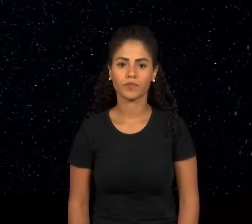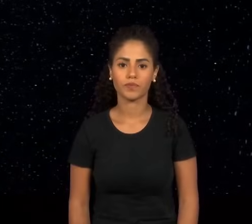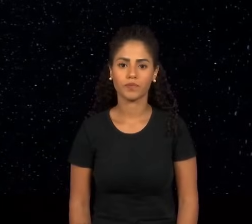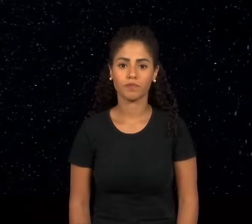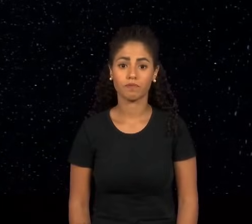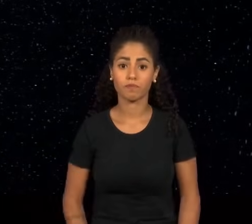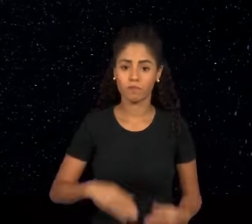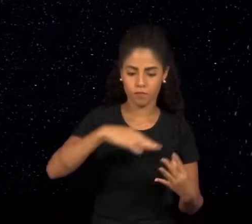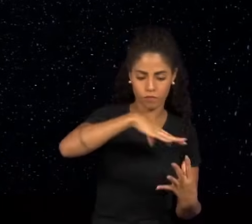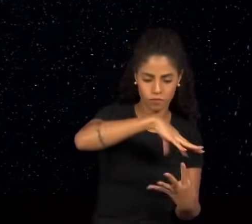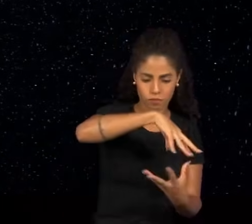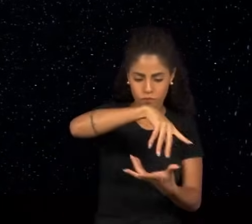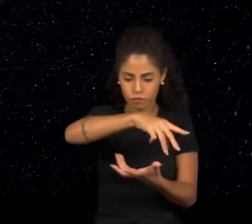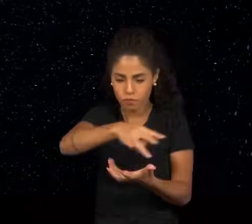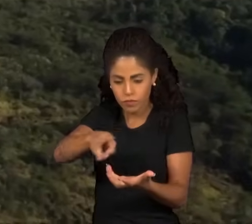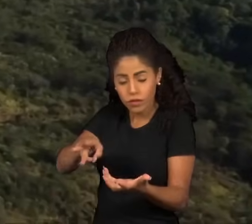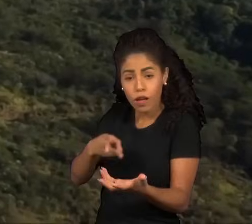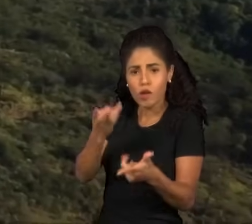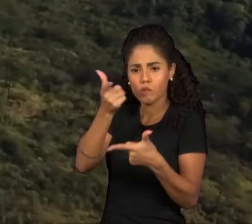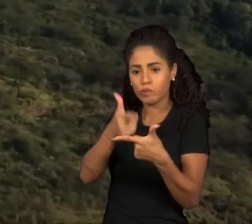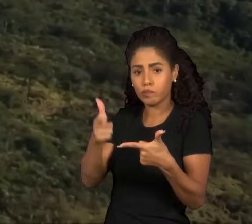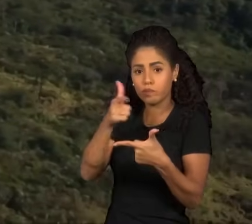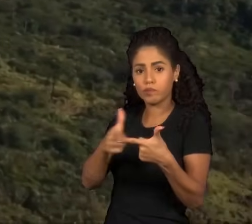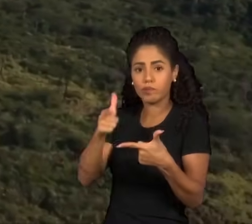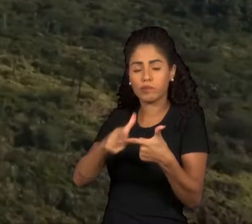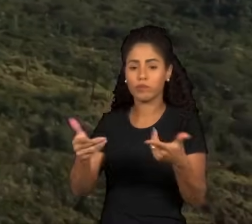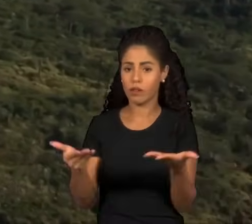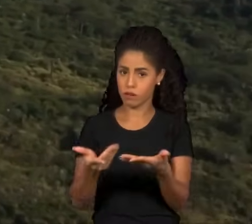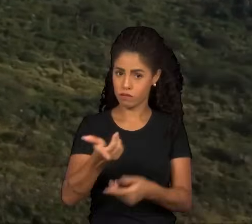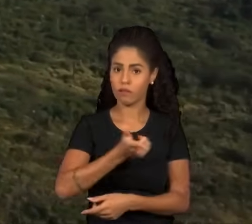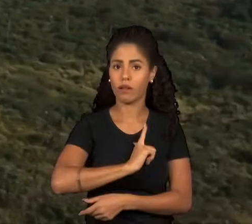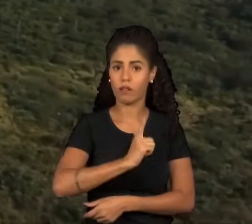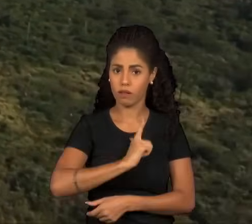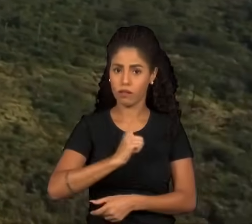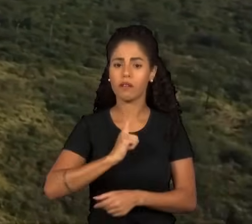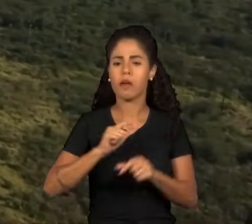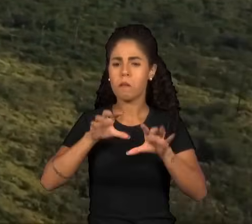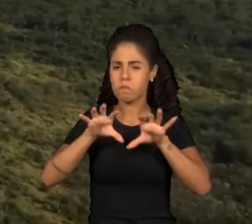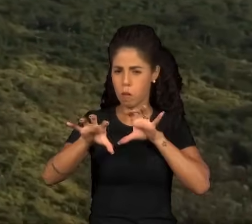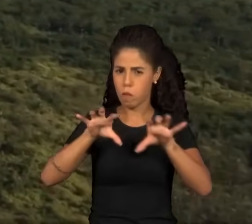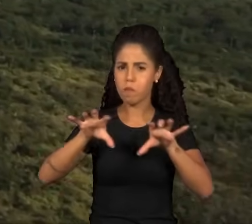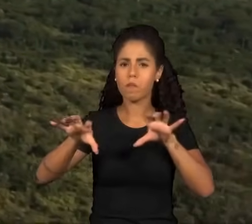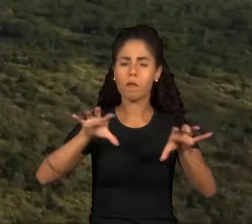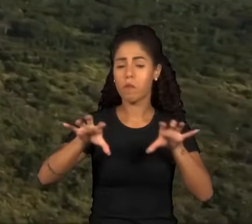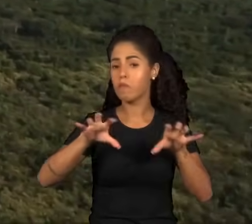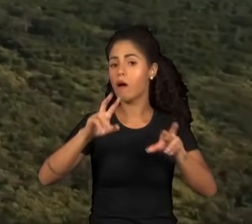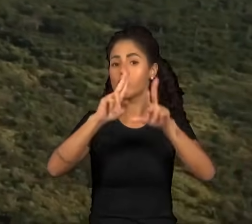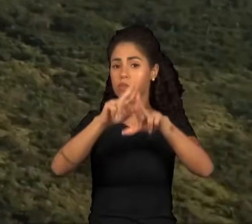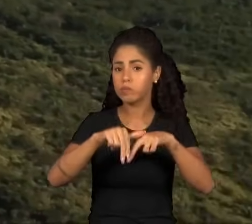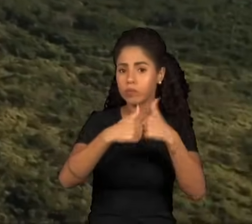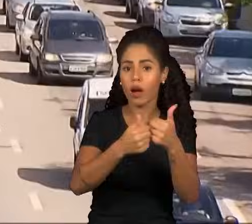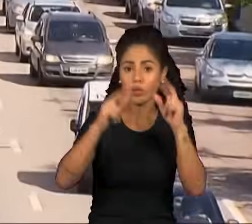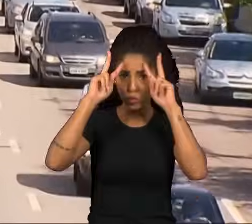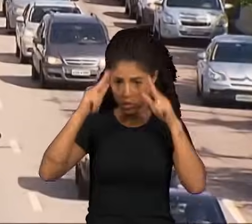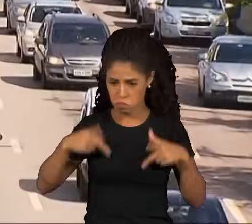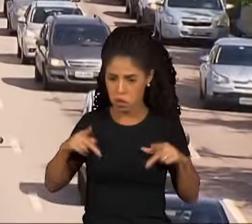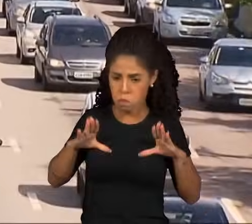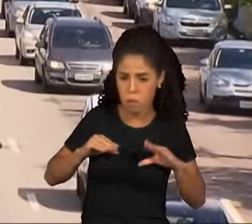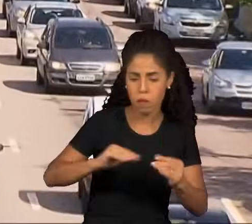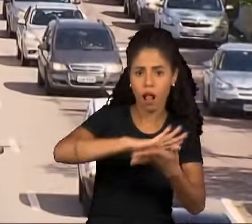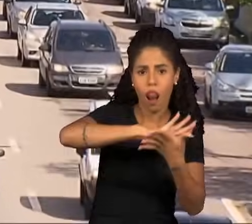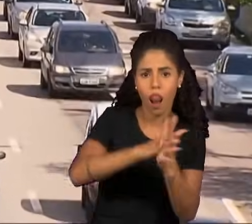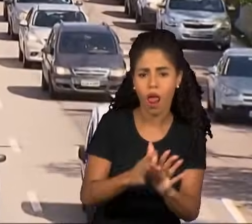O planeta vive uma crise ambiental sem precedentes, consequência dos impactos causados pela humanidade